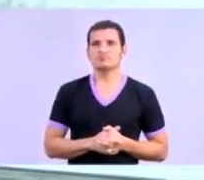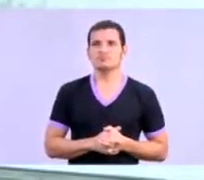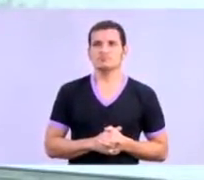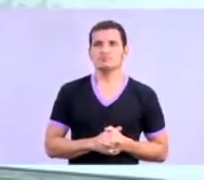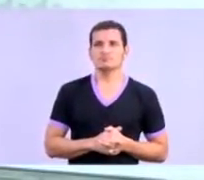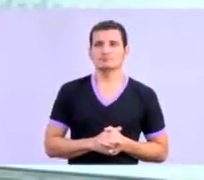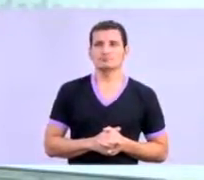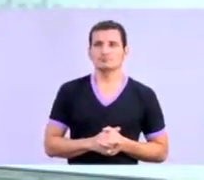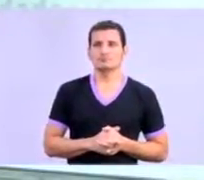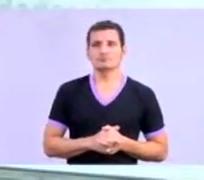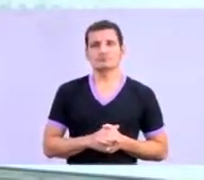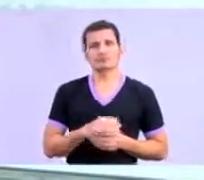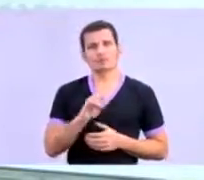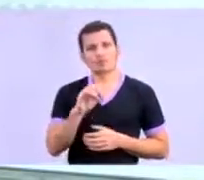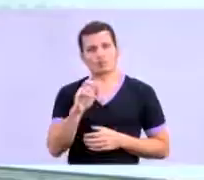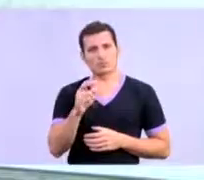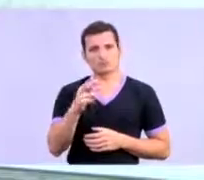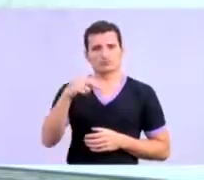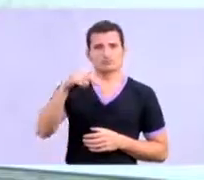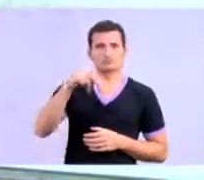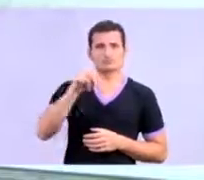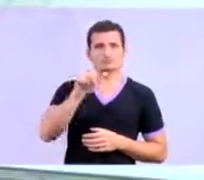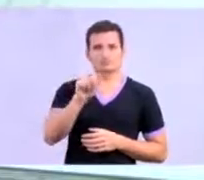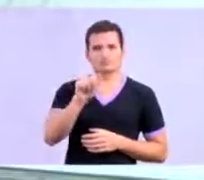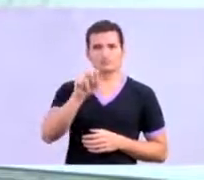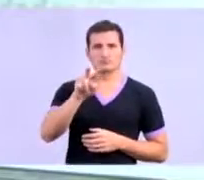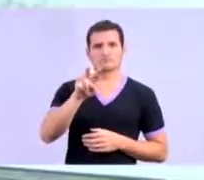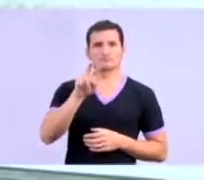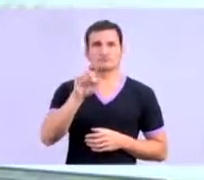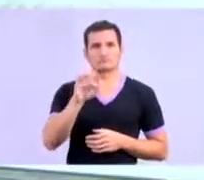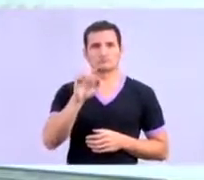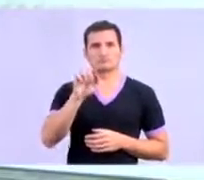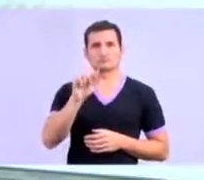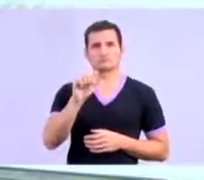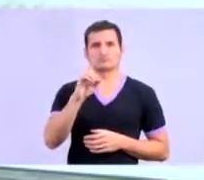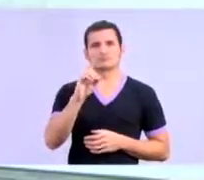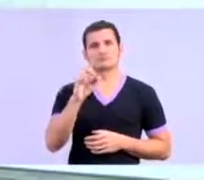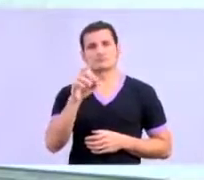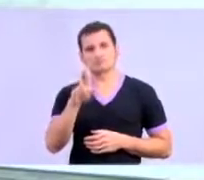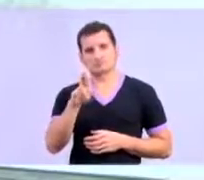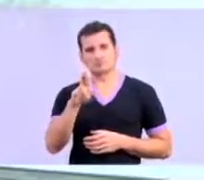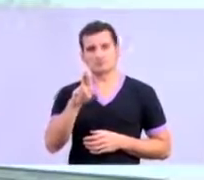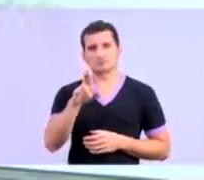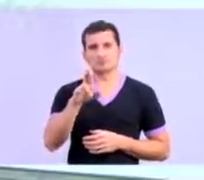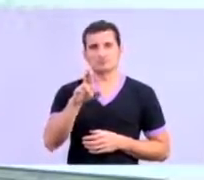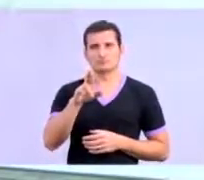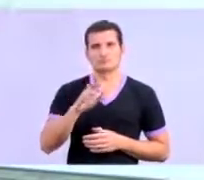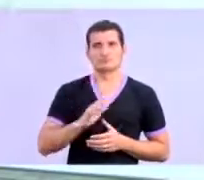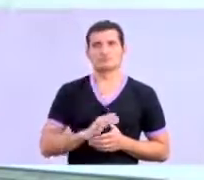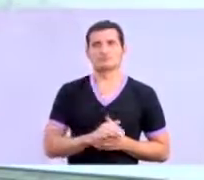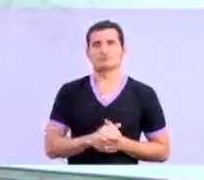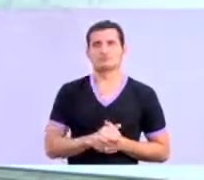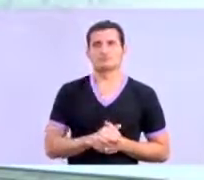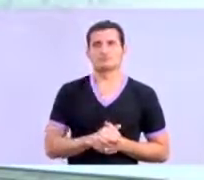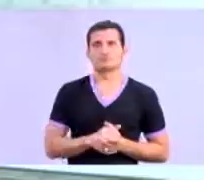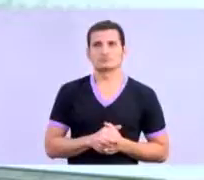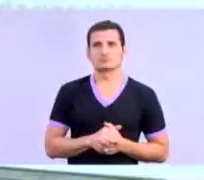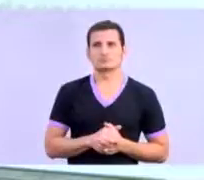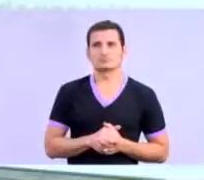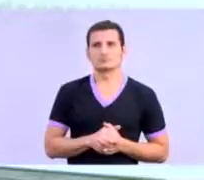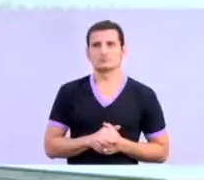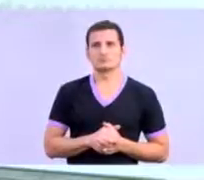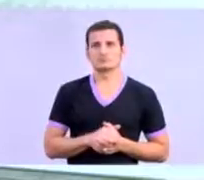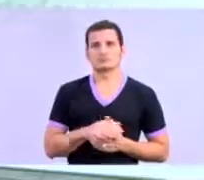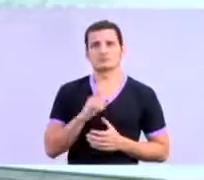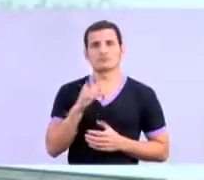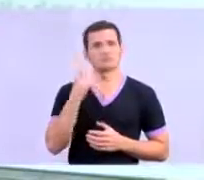o meu navegador que está com problema? Aí você vai e olha, não é o navegador. Aí você fala, poxa, mas não é um navegador? Será que pode ser isso? Você